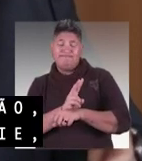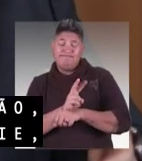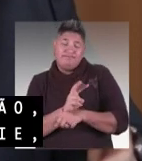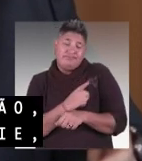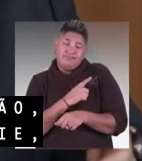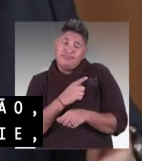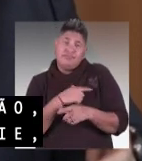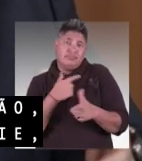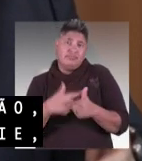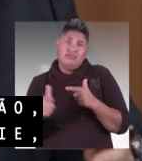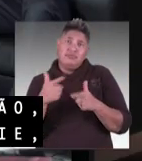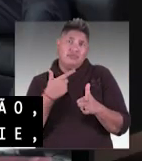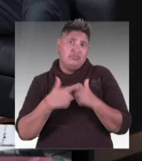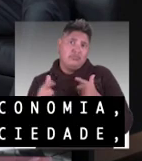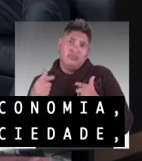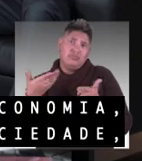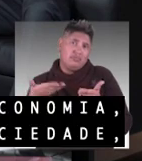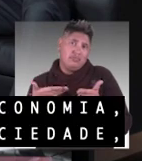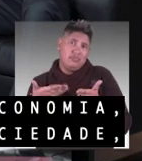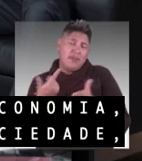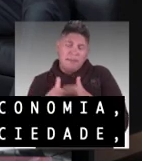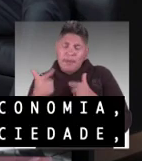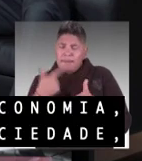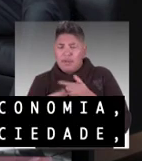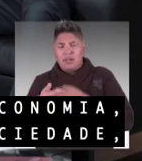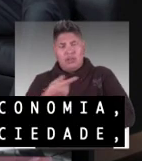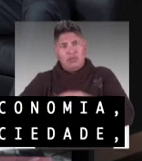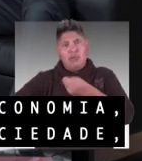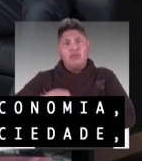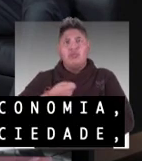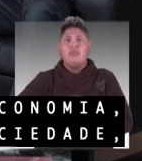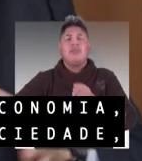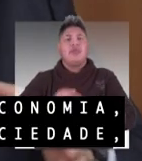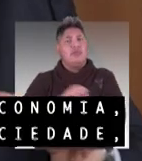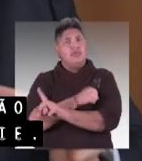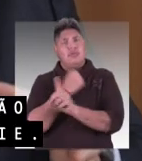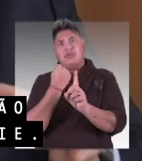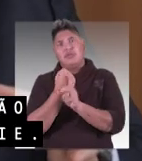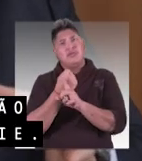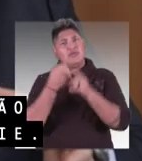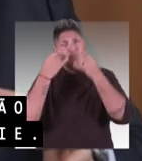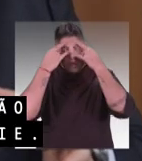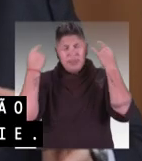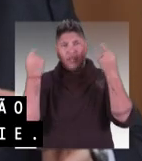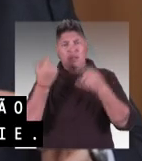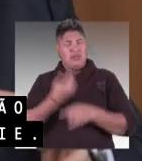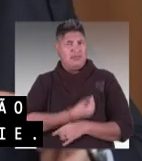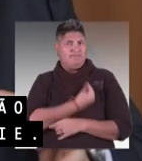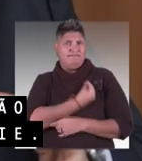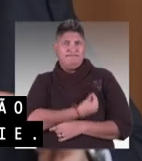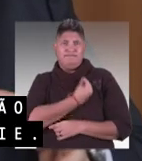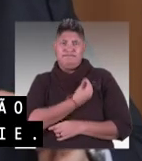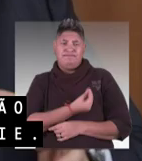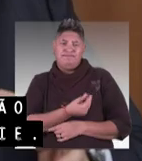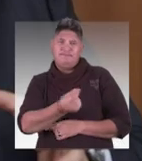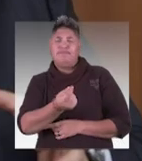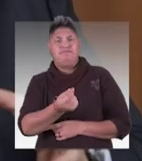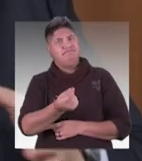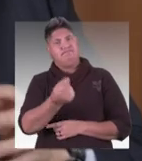barbárie. A barbárie na economia, a barbárie na sociedade. E o capitalismo não sobrevive na